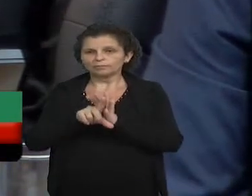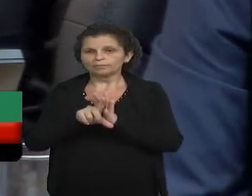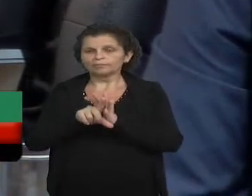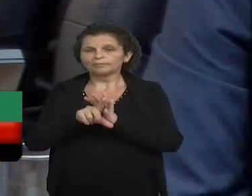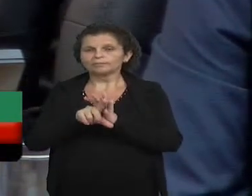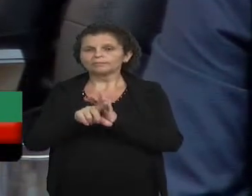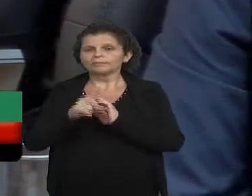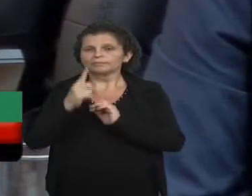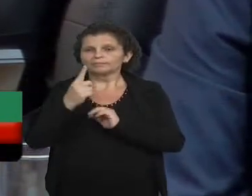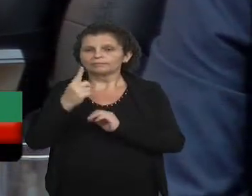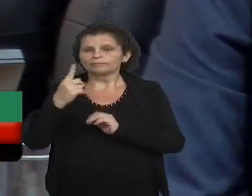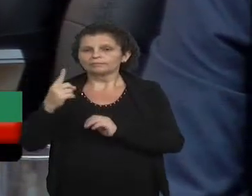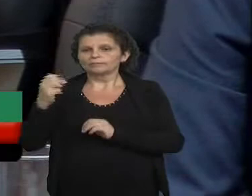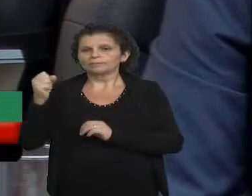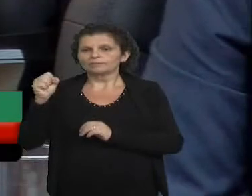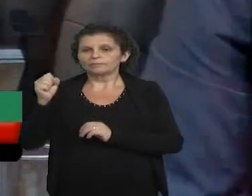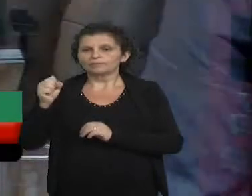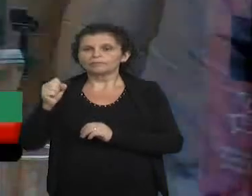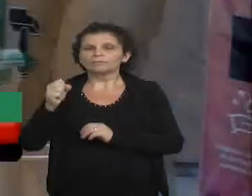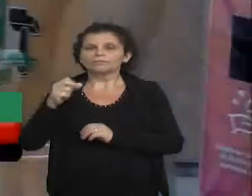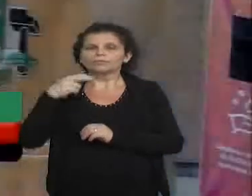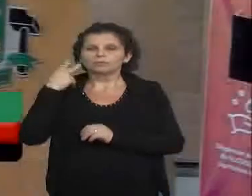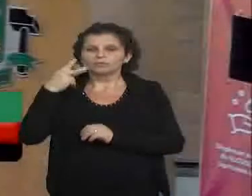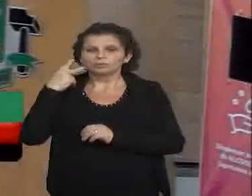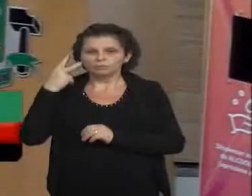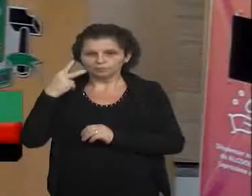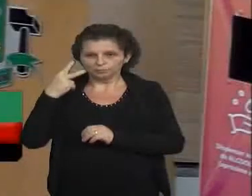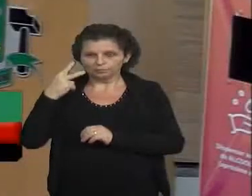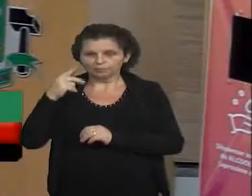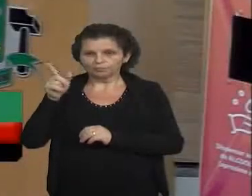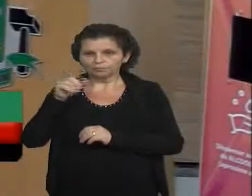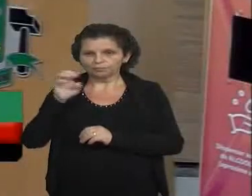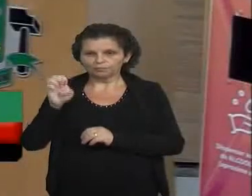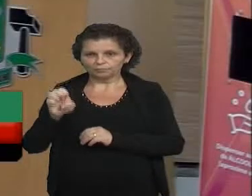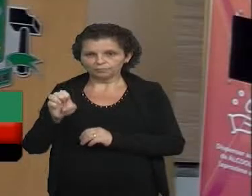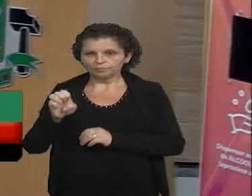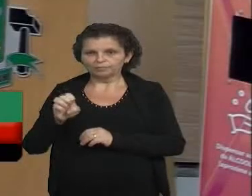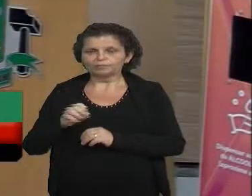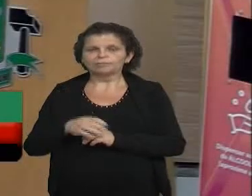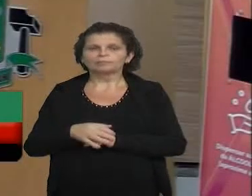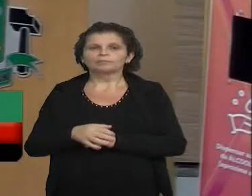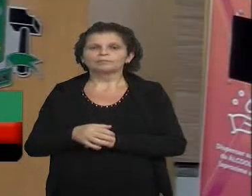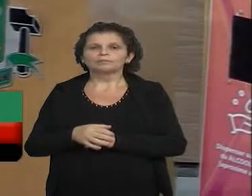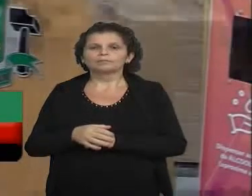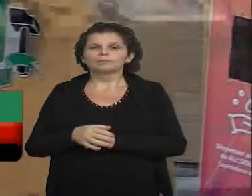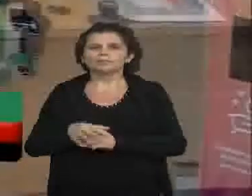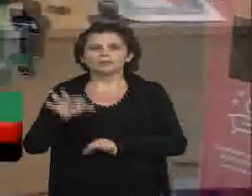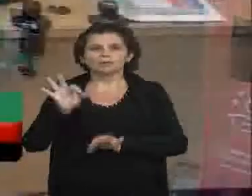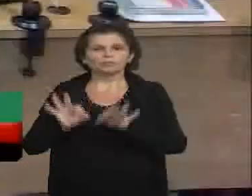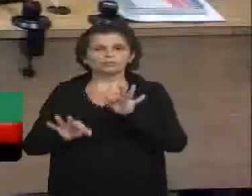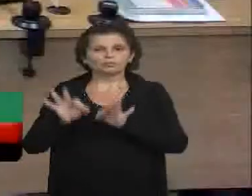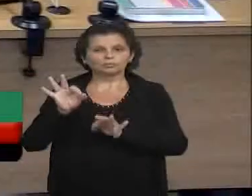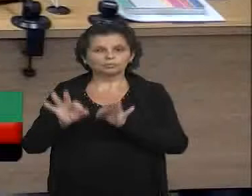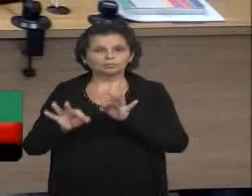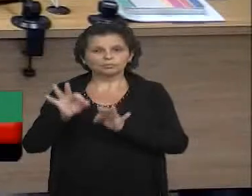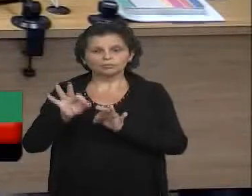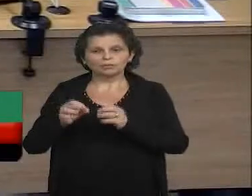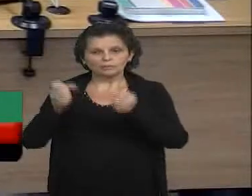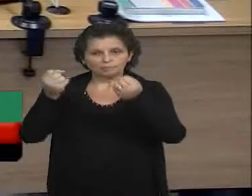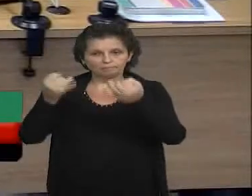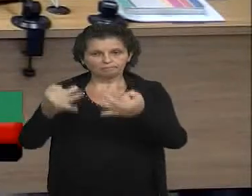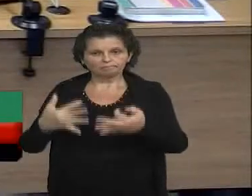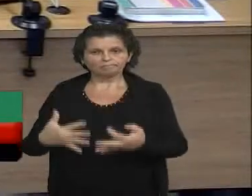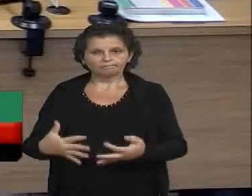projeto de lei 118 de autoria do vereador Zé Carlos Santa Maria. Para justificar,